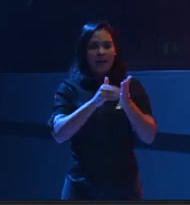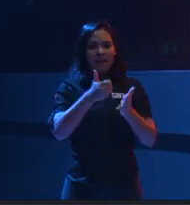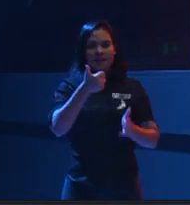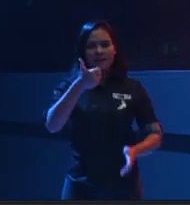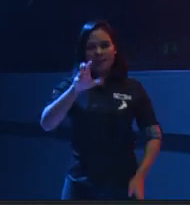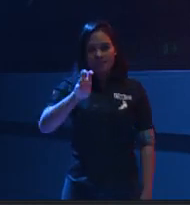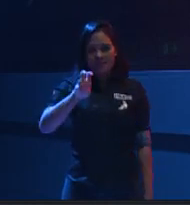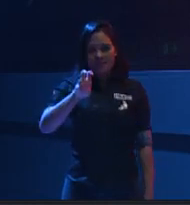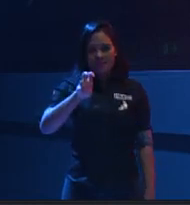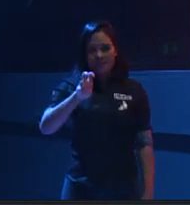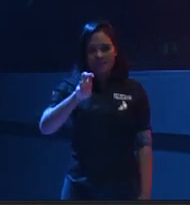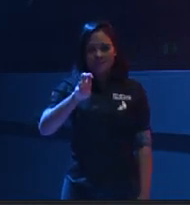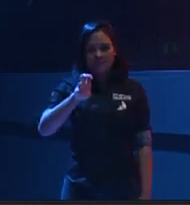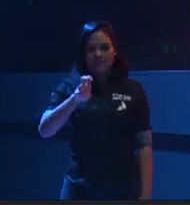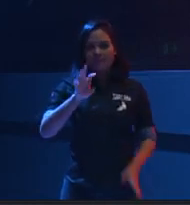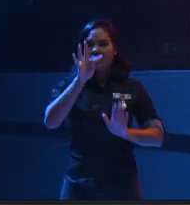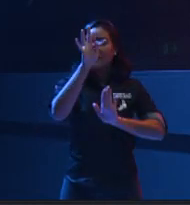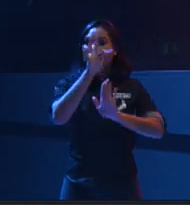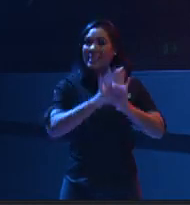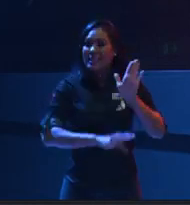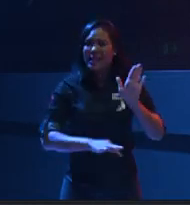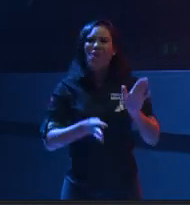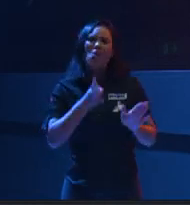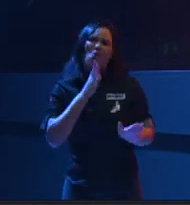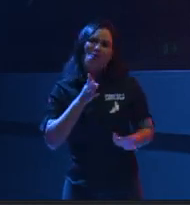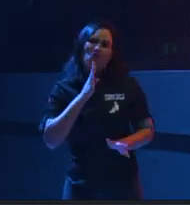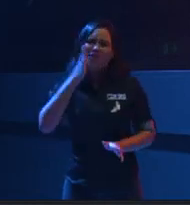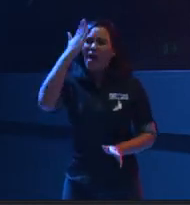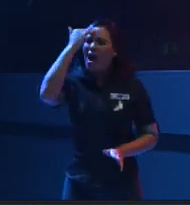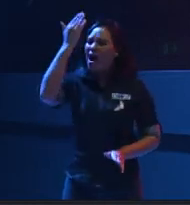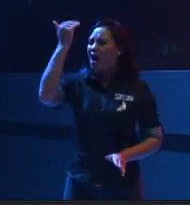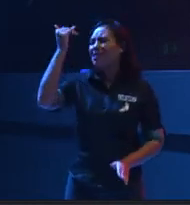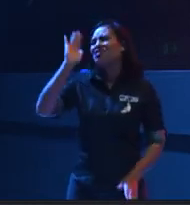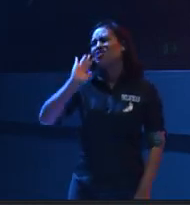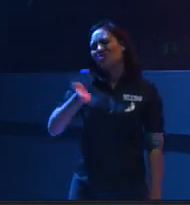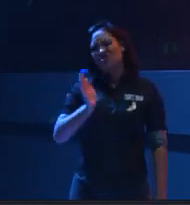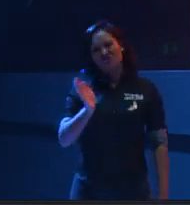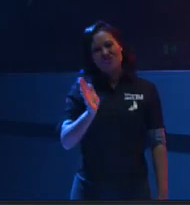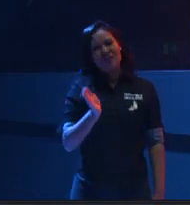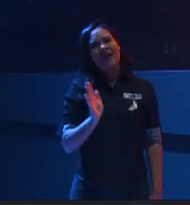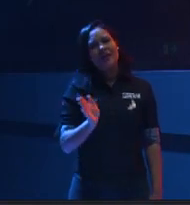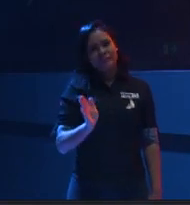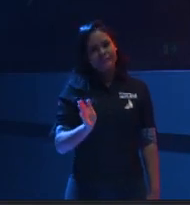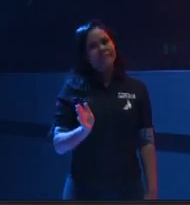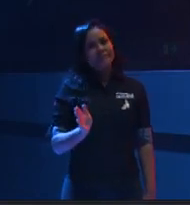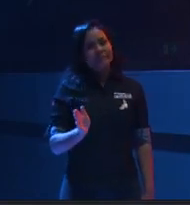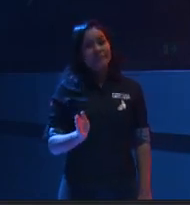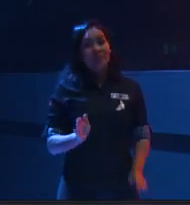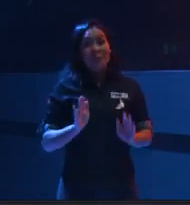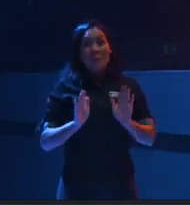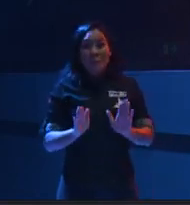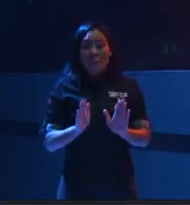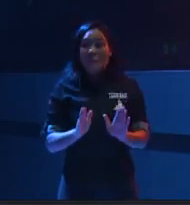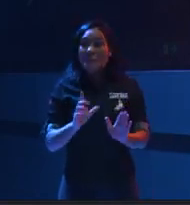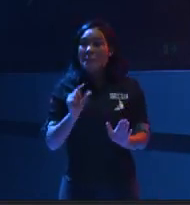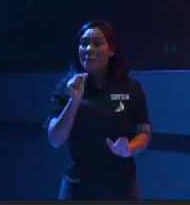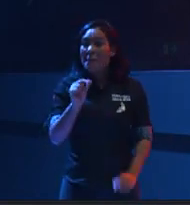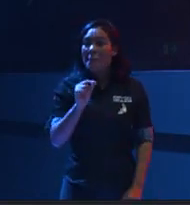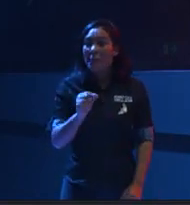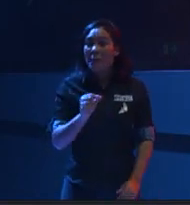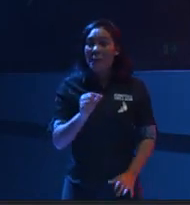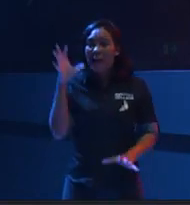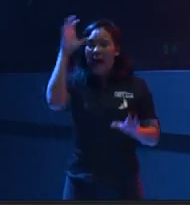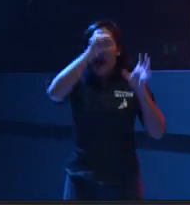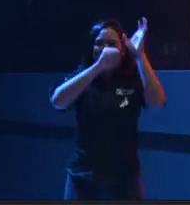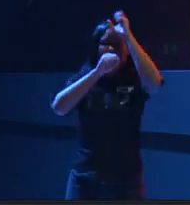verso 15 é um texto muito conhecido muito conhecido mas tão rico de de